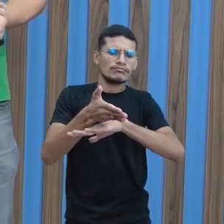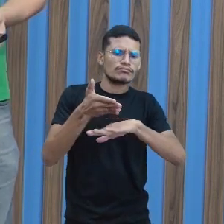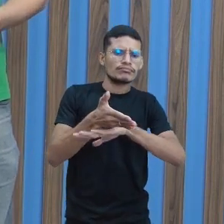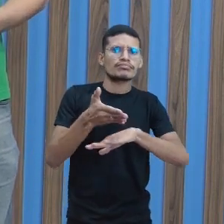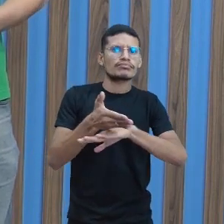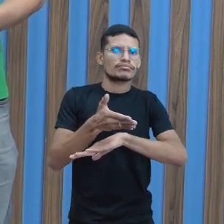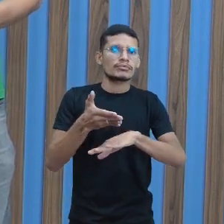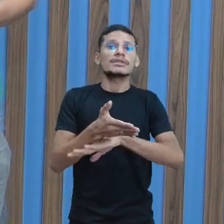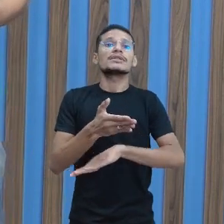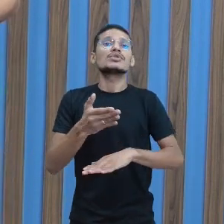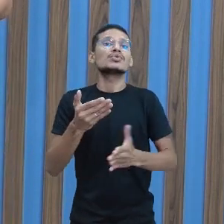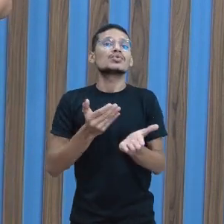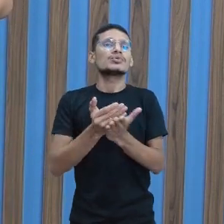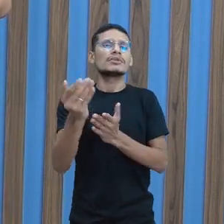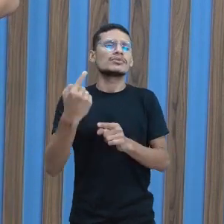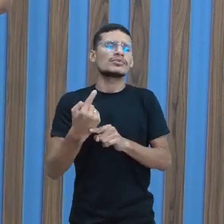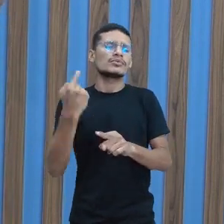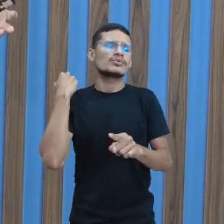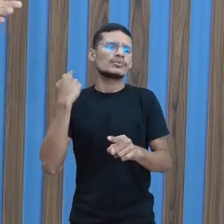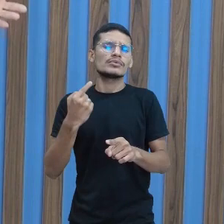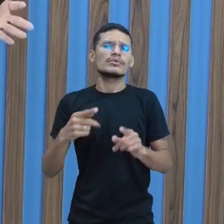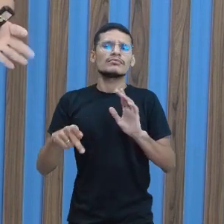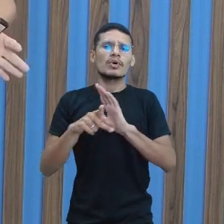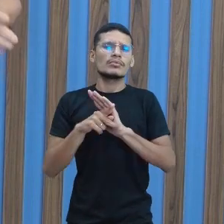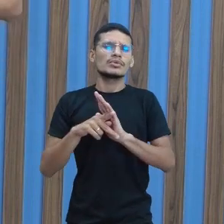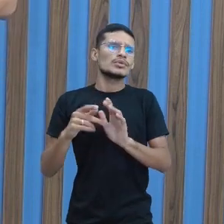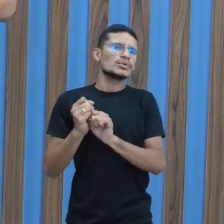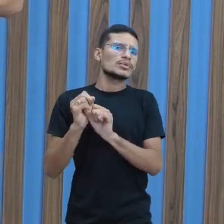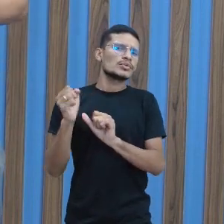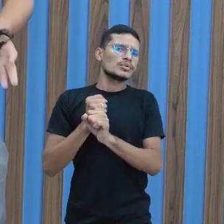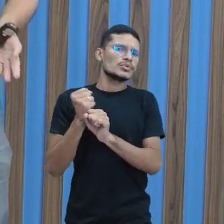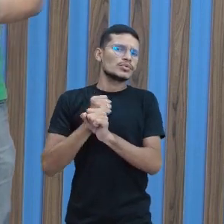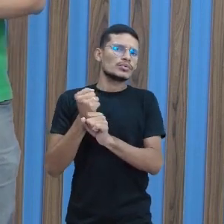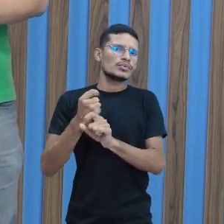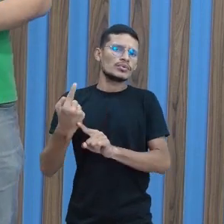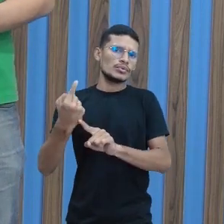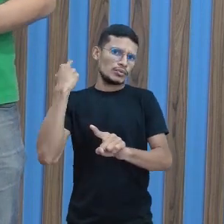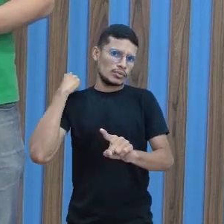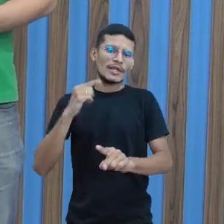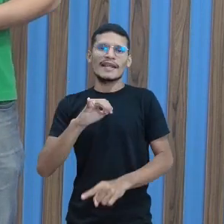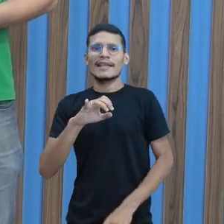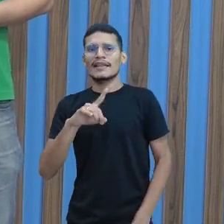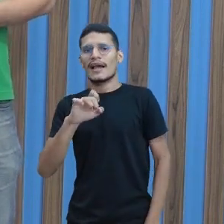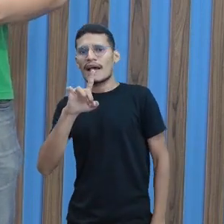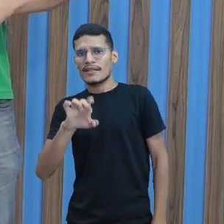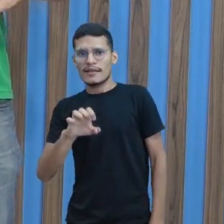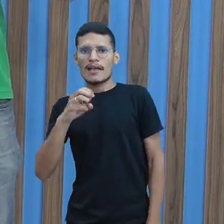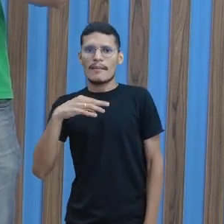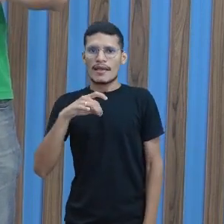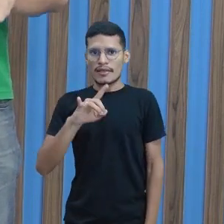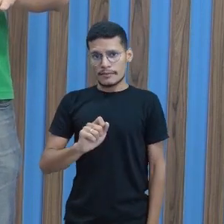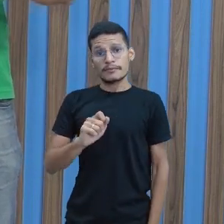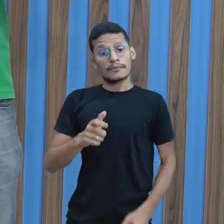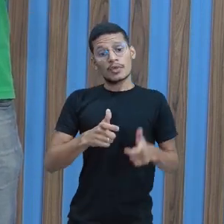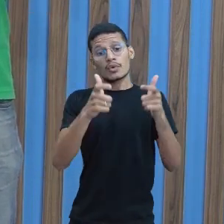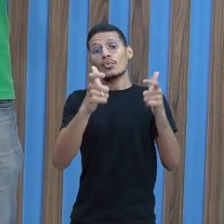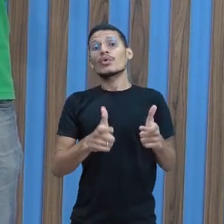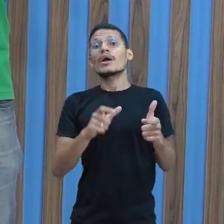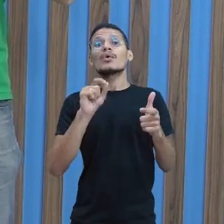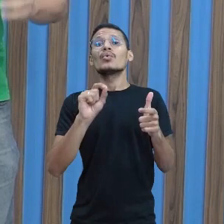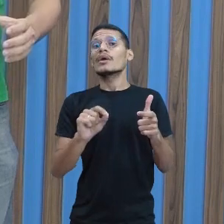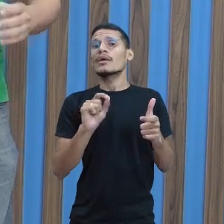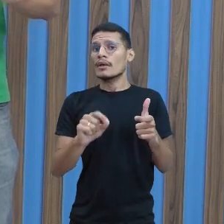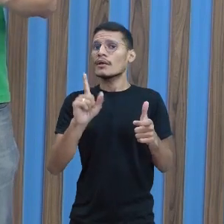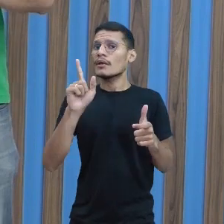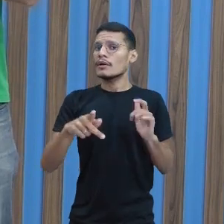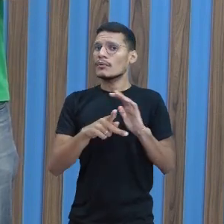também desde pelo menos, são povos islamizados, pelo menos desde a Idade Média. Portanto, é um território que